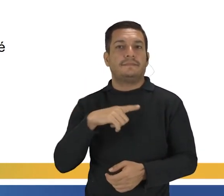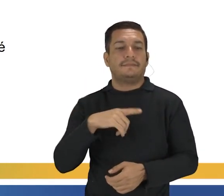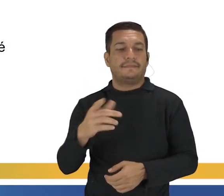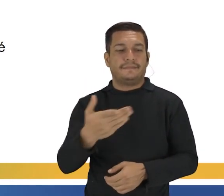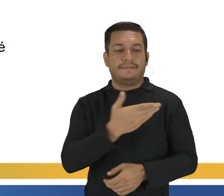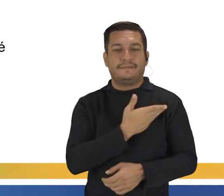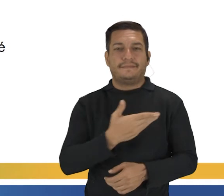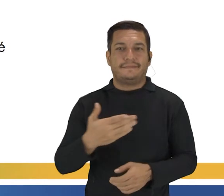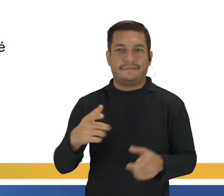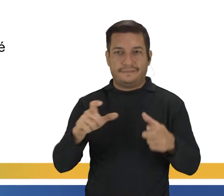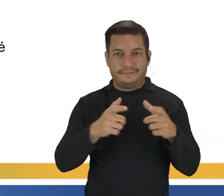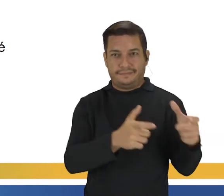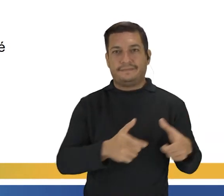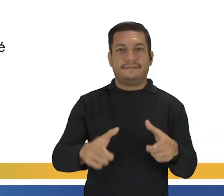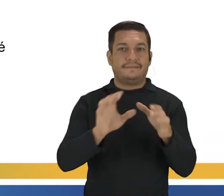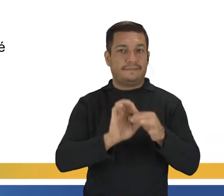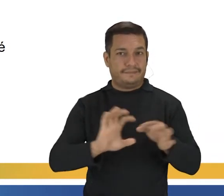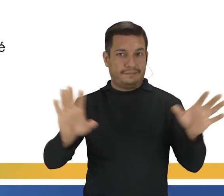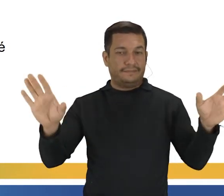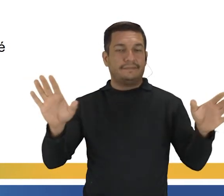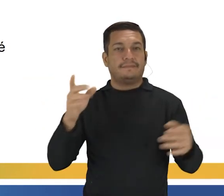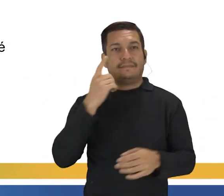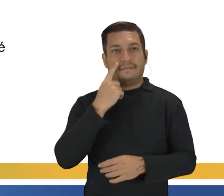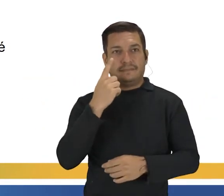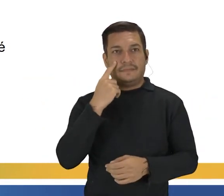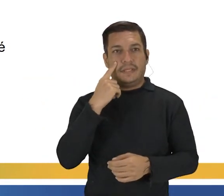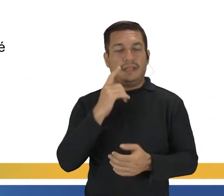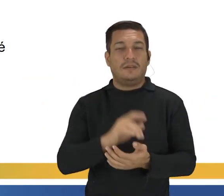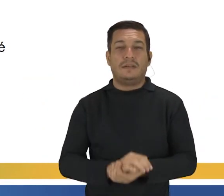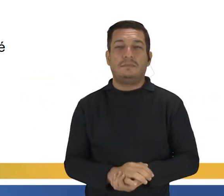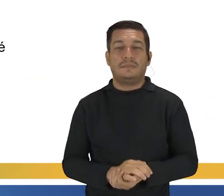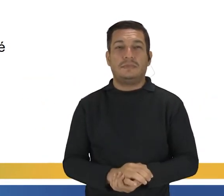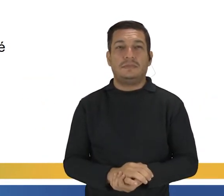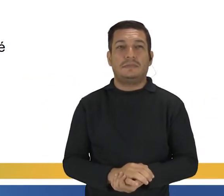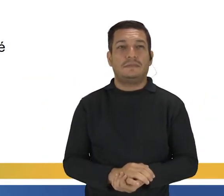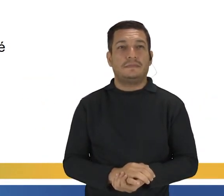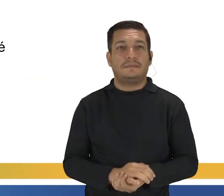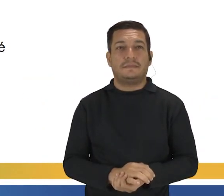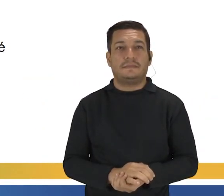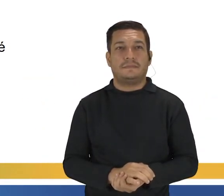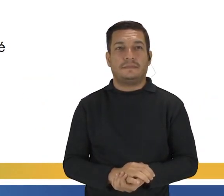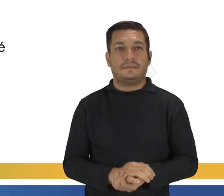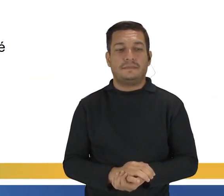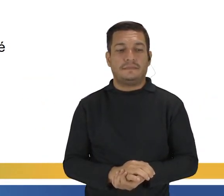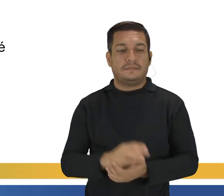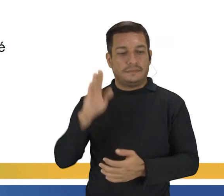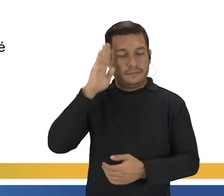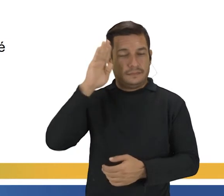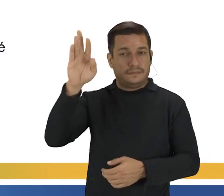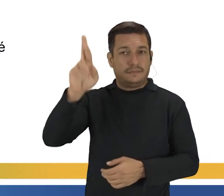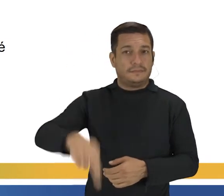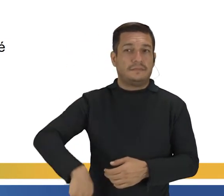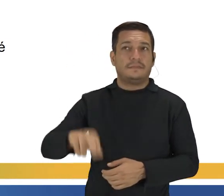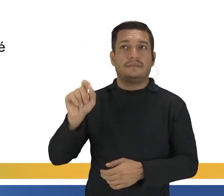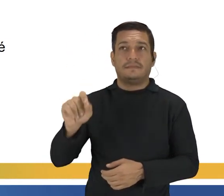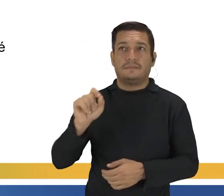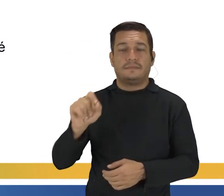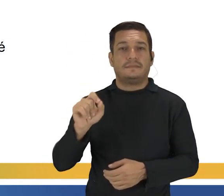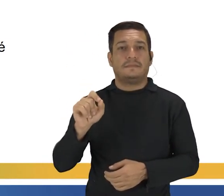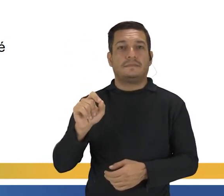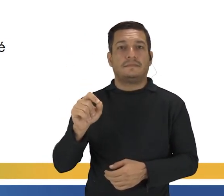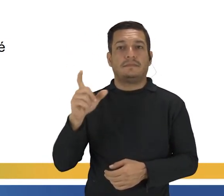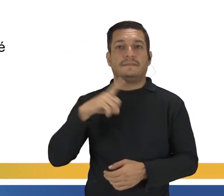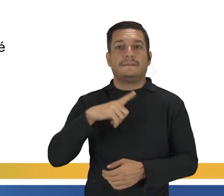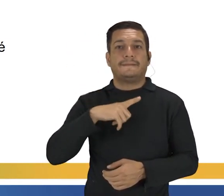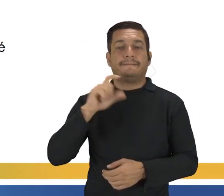público, a um ambiente aberto. Vamos conferir o que pede no nosso enunciado? A principal razão pela qual